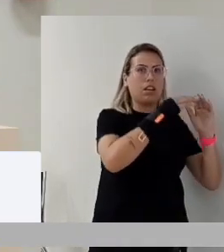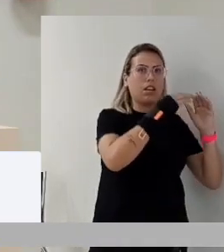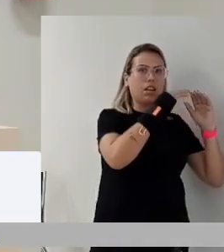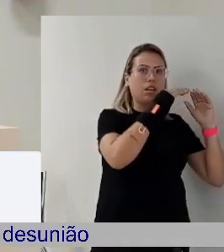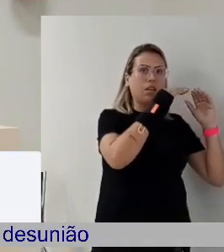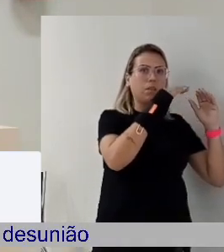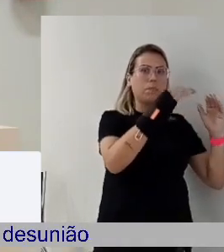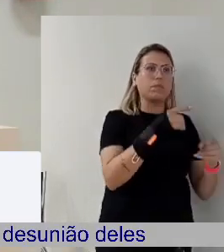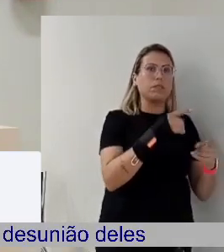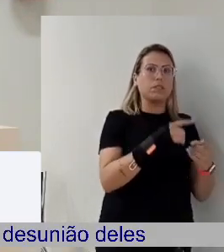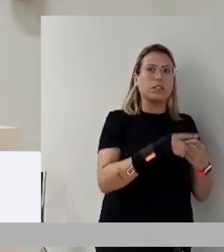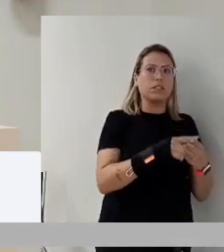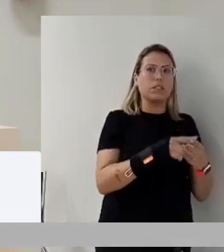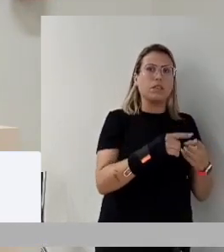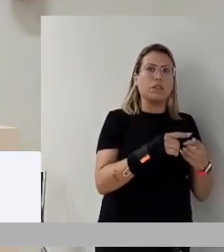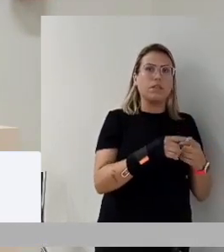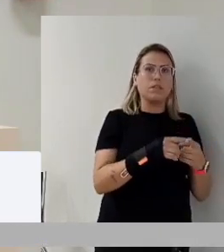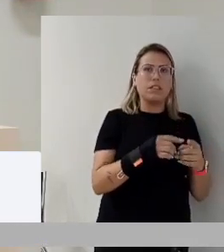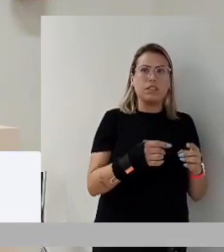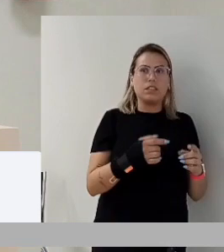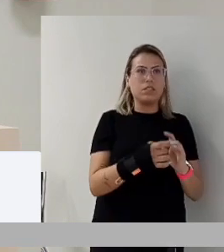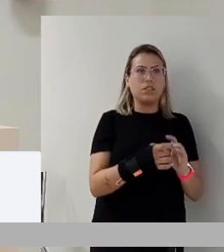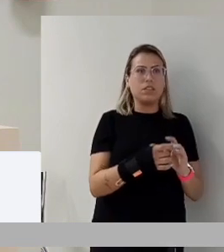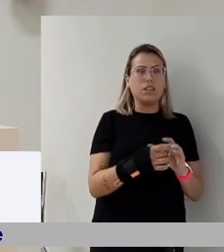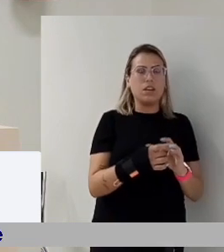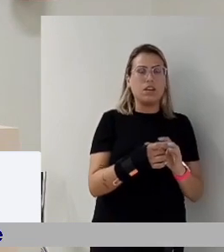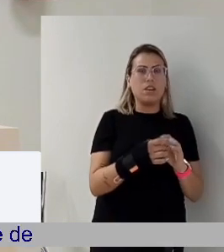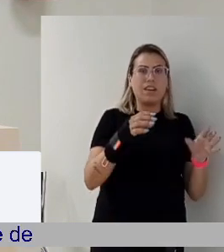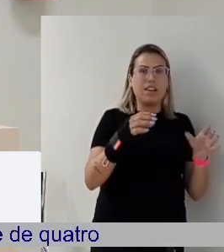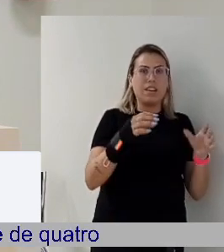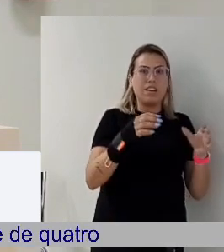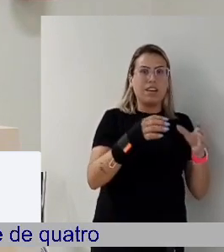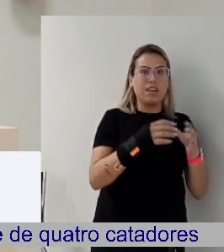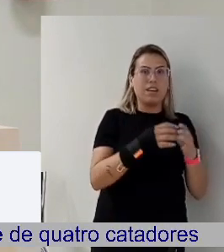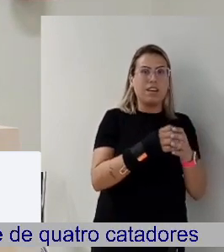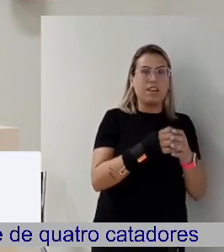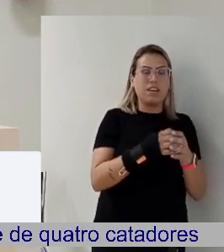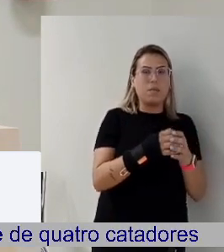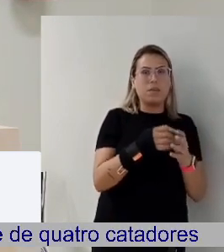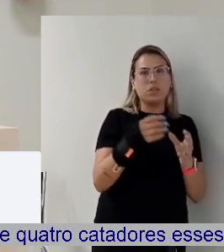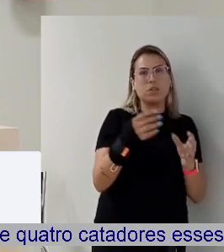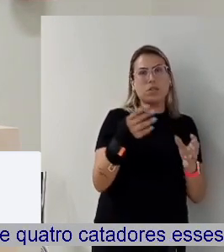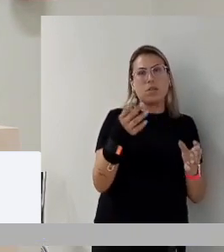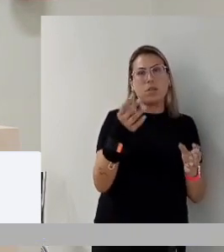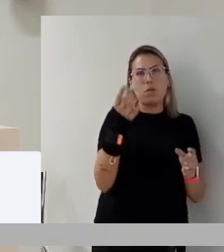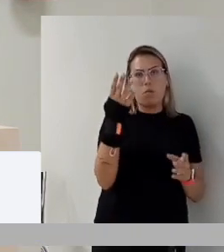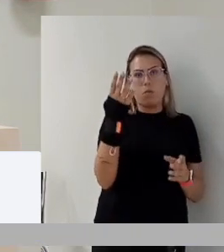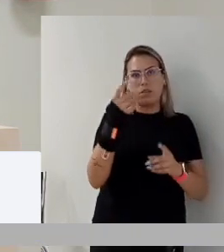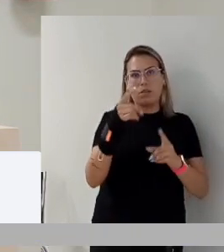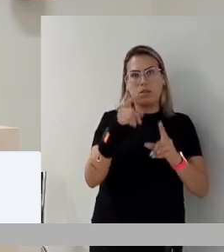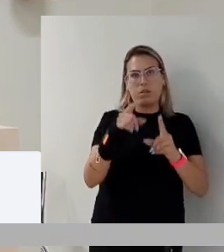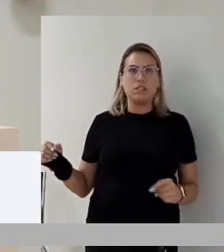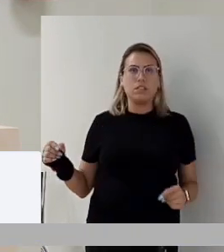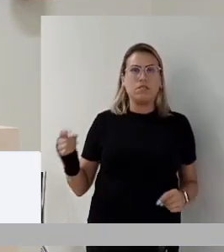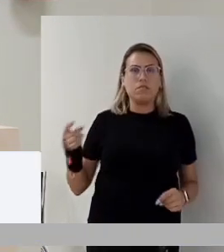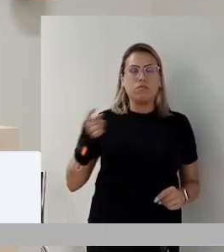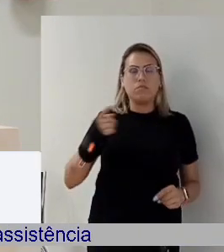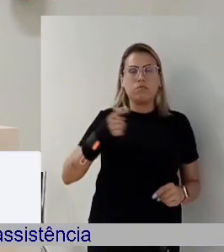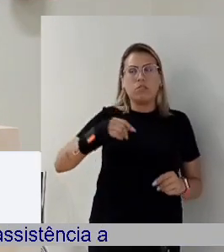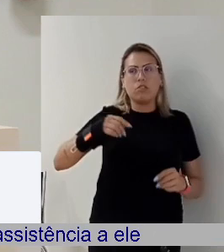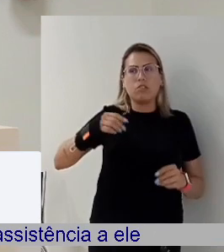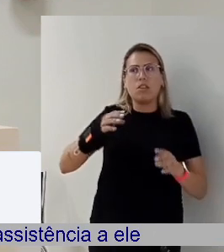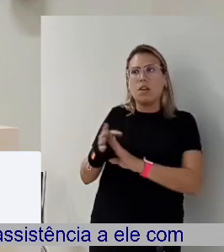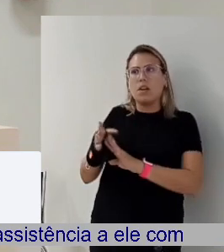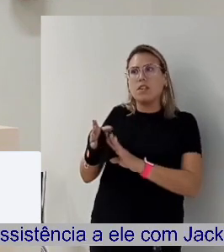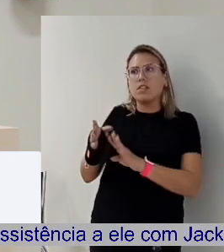deles a gente trabalha com uma uma pequena equipe de quatro catadores esses quatro catadores nós damos toda assistência a ele com